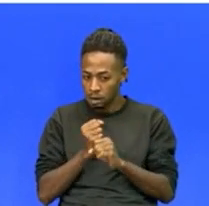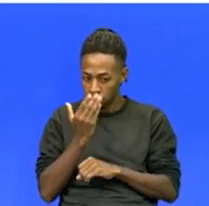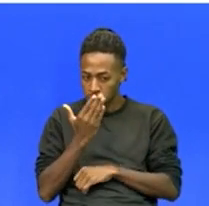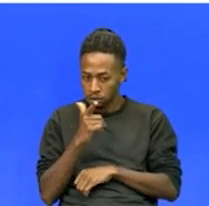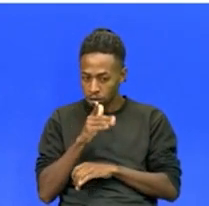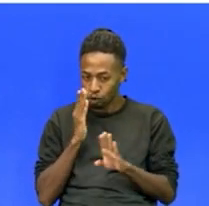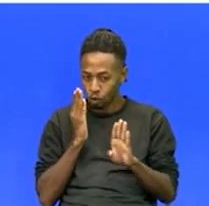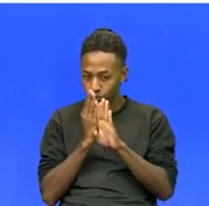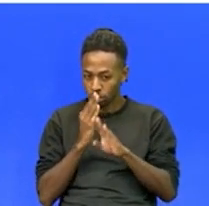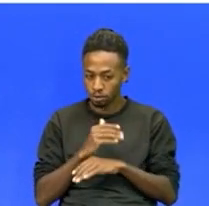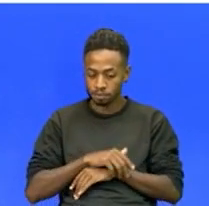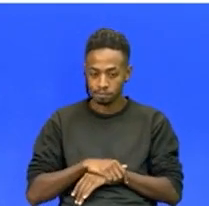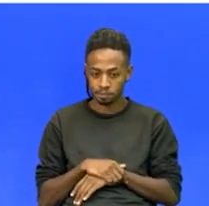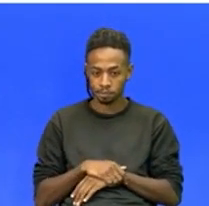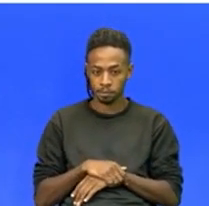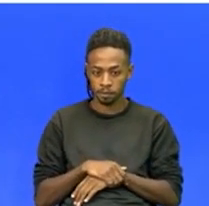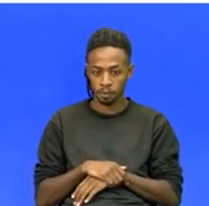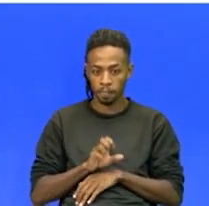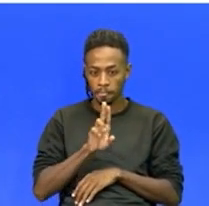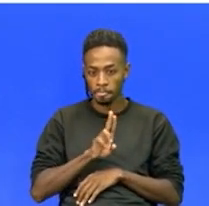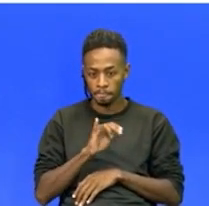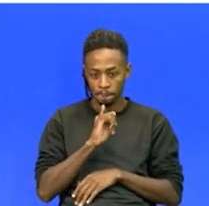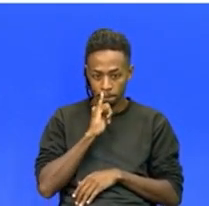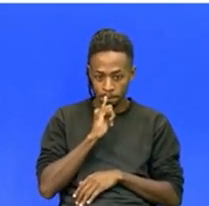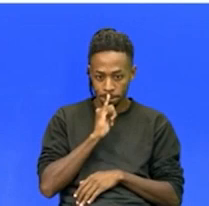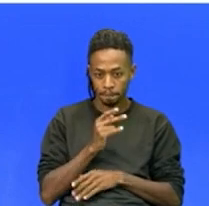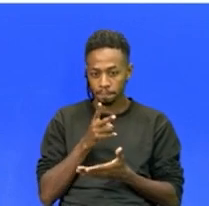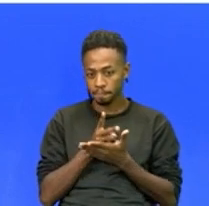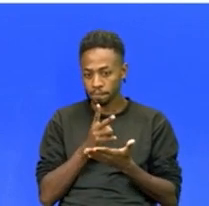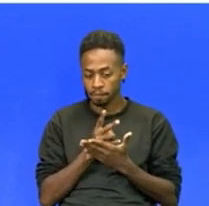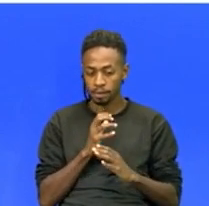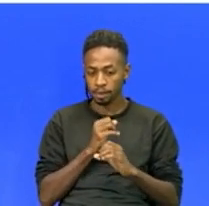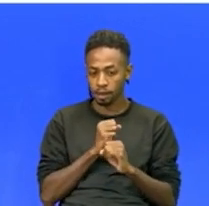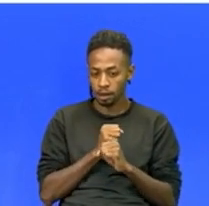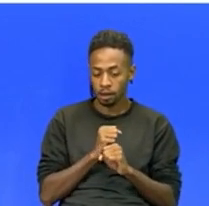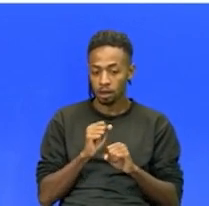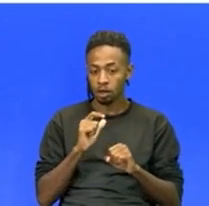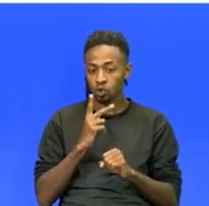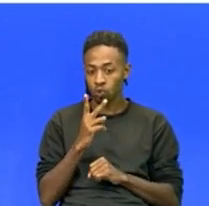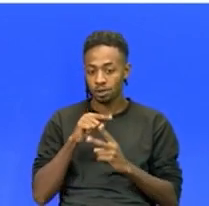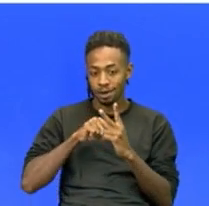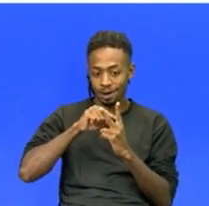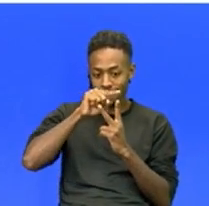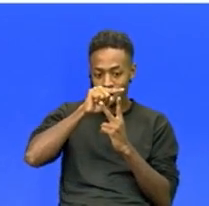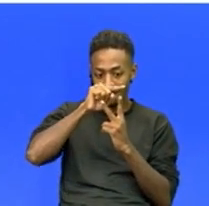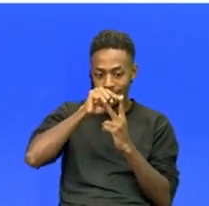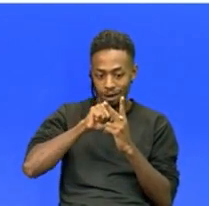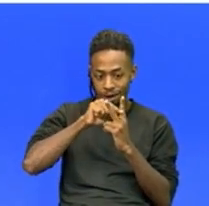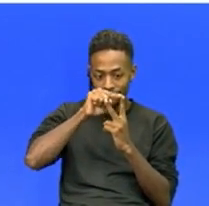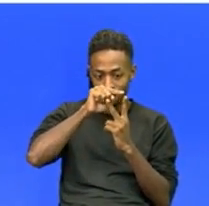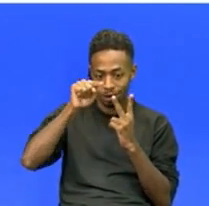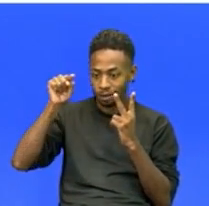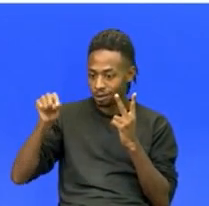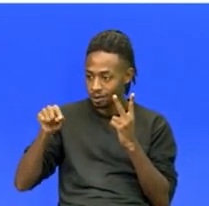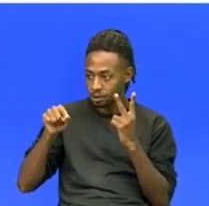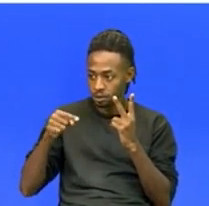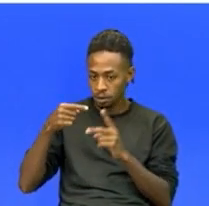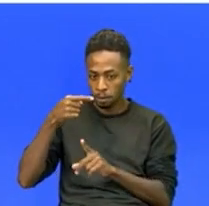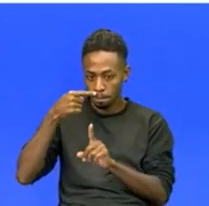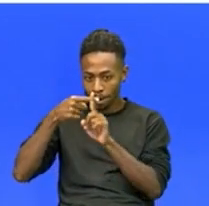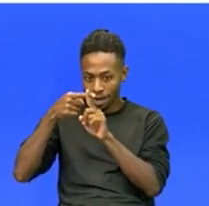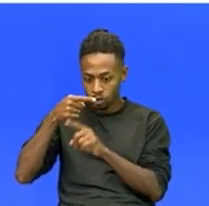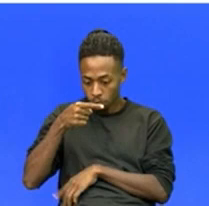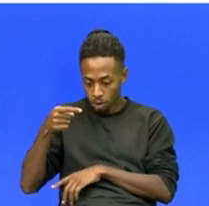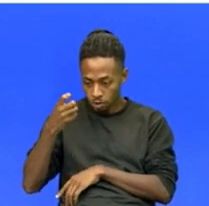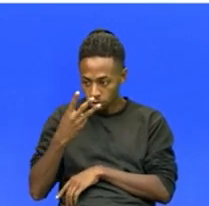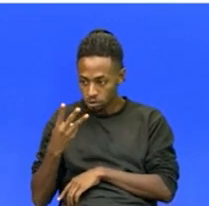aqui, como é o de segundo grau, a gente usa a Bhaskara, etc., encontra as duas raízes, que seria mais ou menos 3. E nessa aqui, do y,